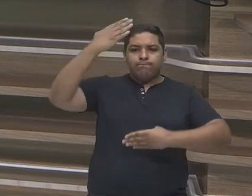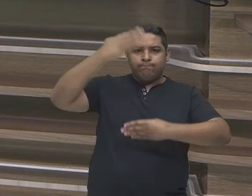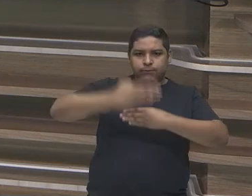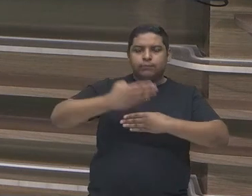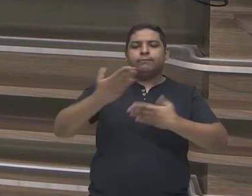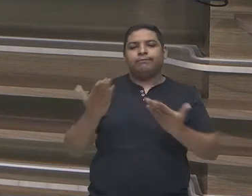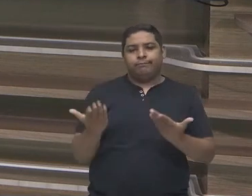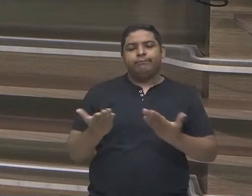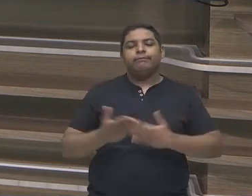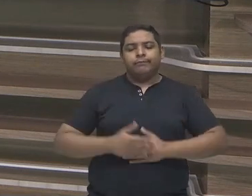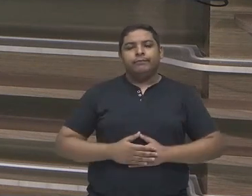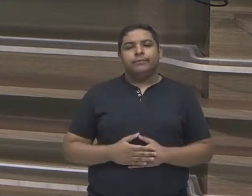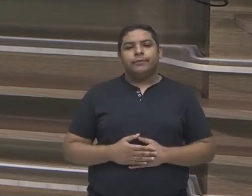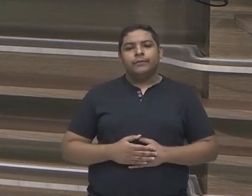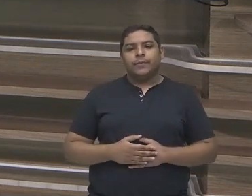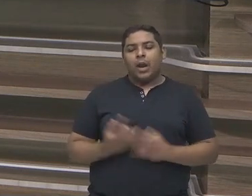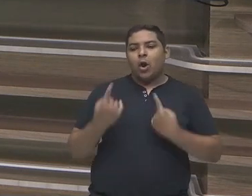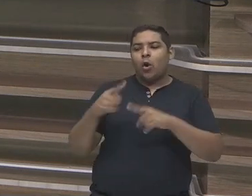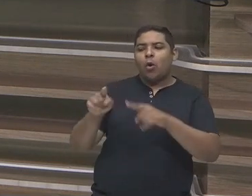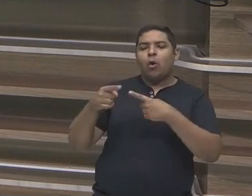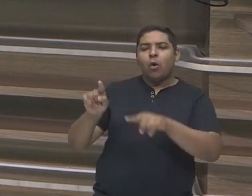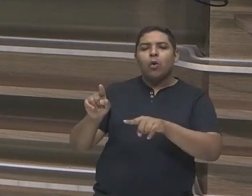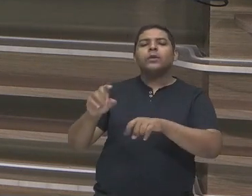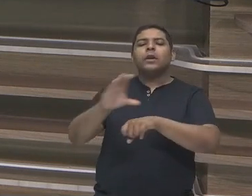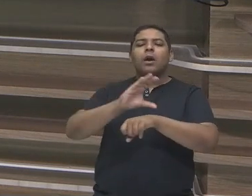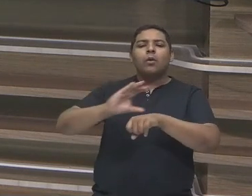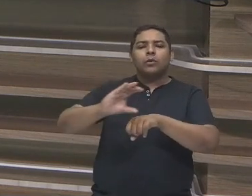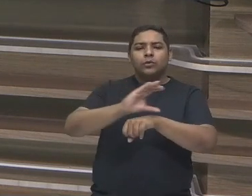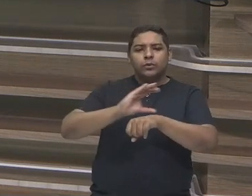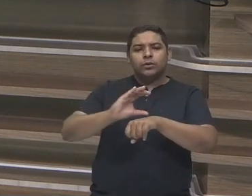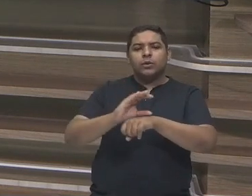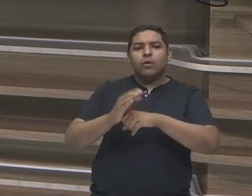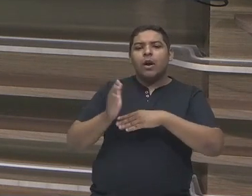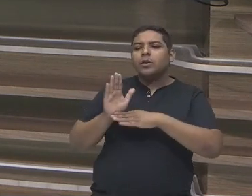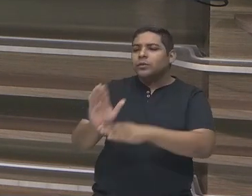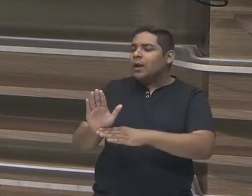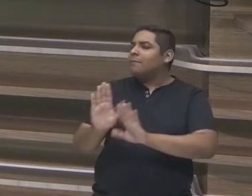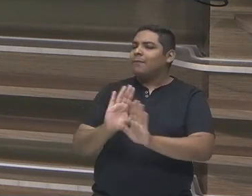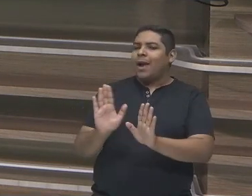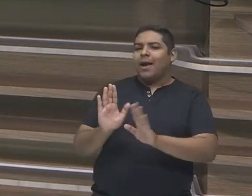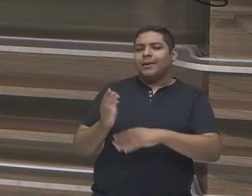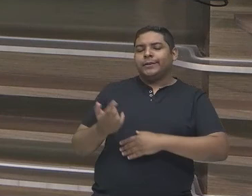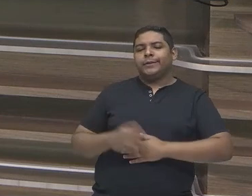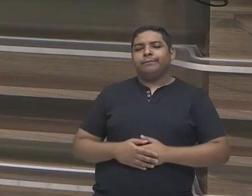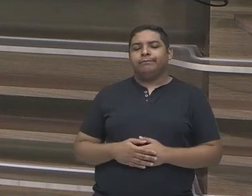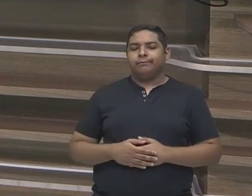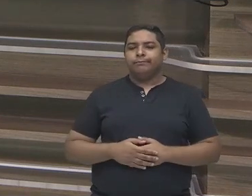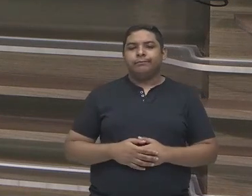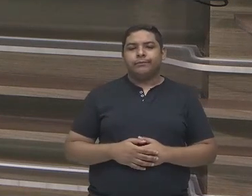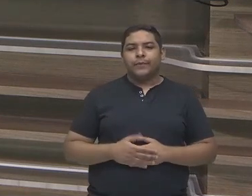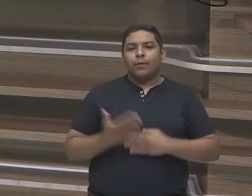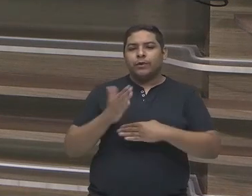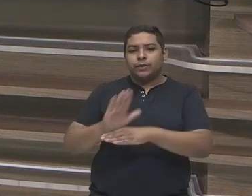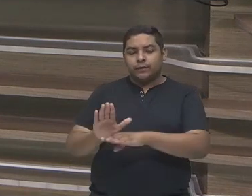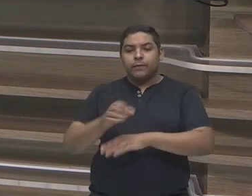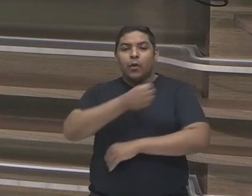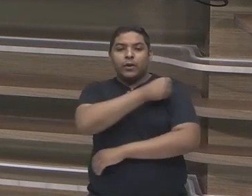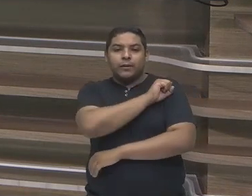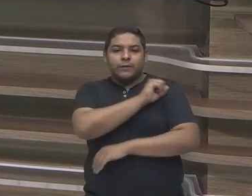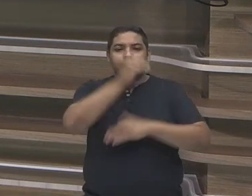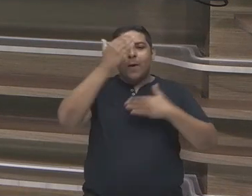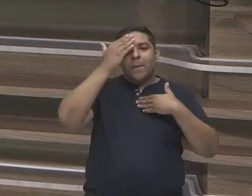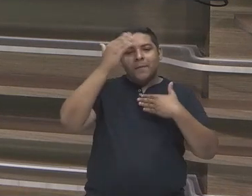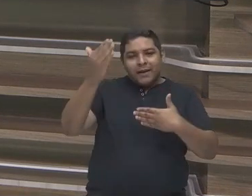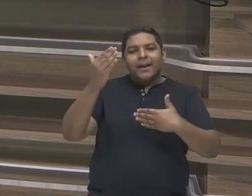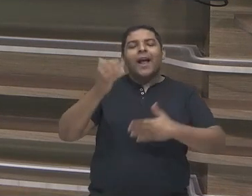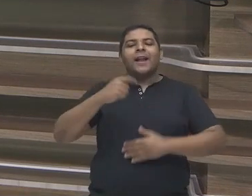a Constituição que elas ajudaram a conseguir, mas não foram favorecidas. Tudo bem? Então, oitavo ano, muito obrigada. Eu estava